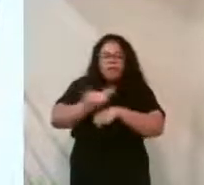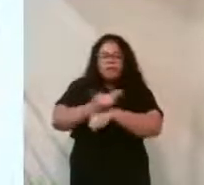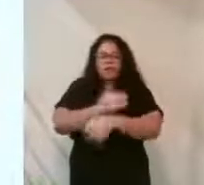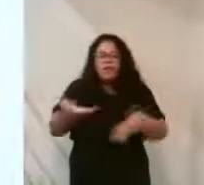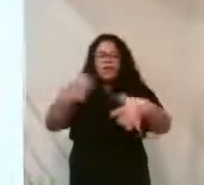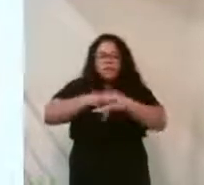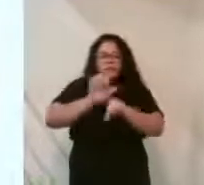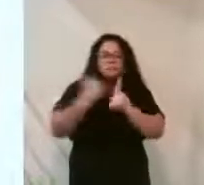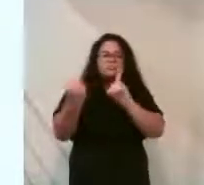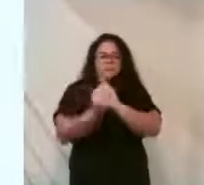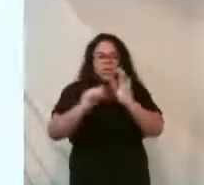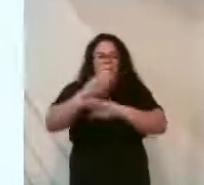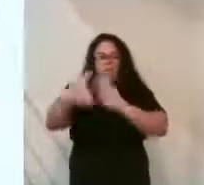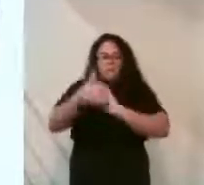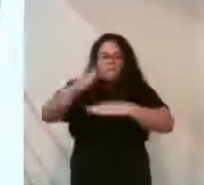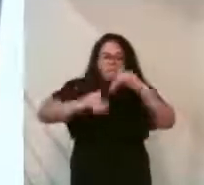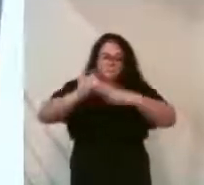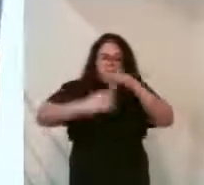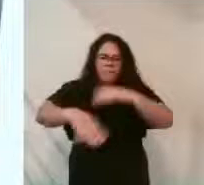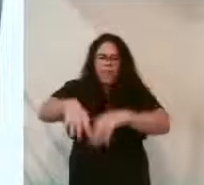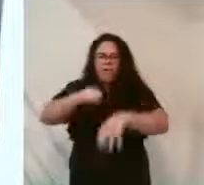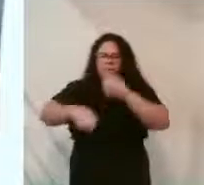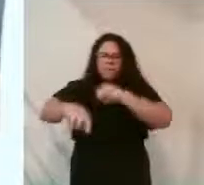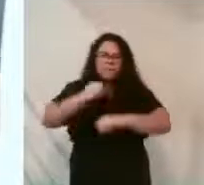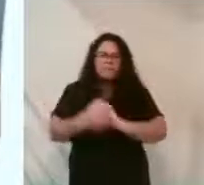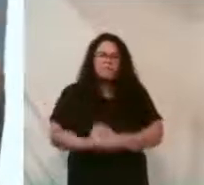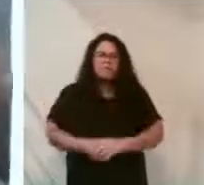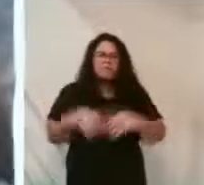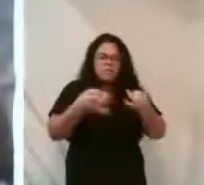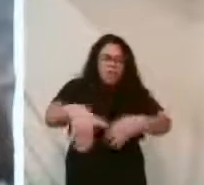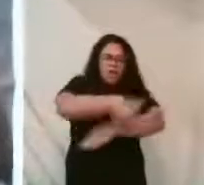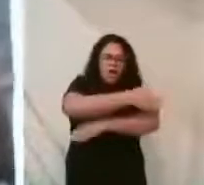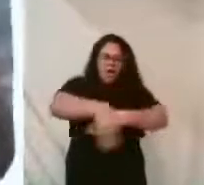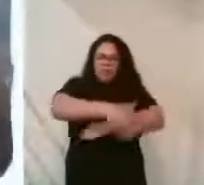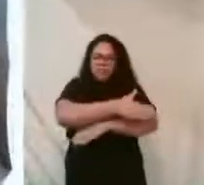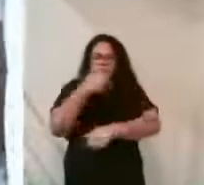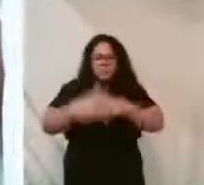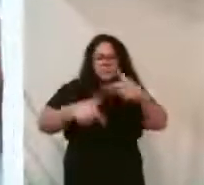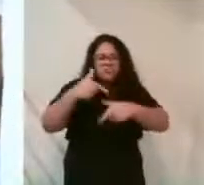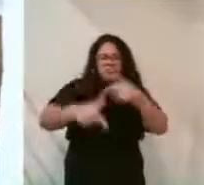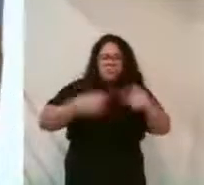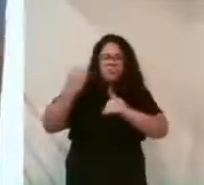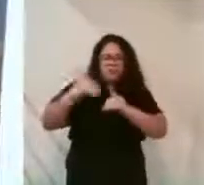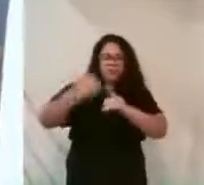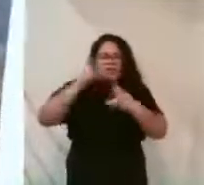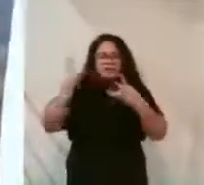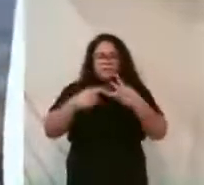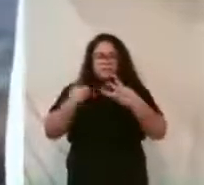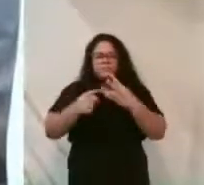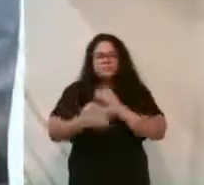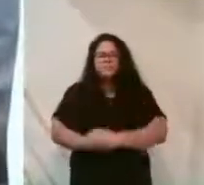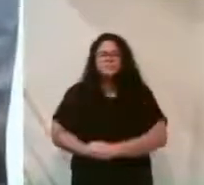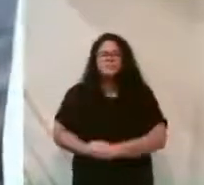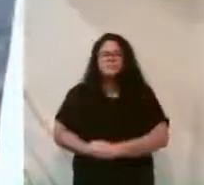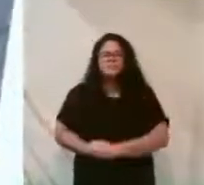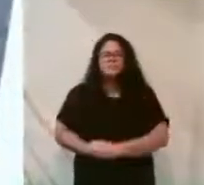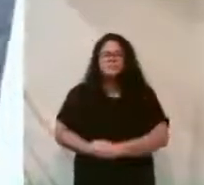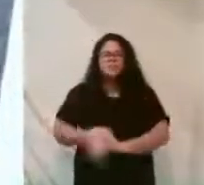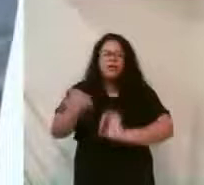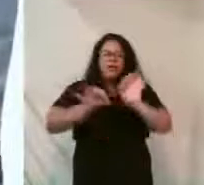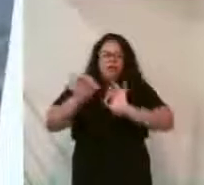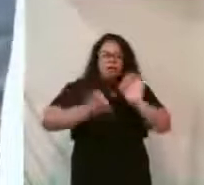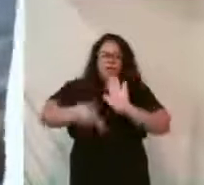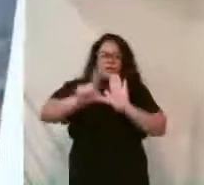seletiva, contemplando o que se encontra nas ruas trabalhando de forma individualizada. 3. Instituir e regulamentar a